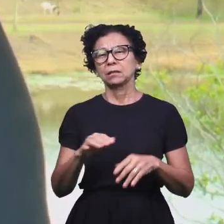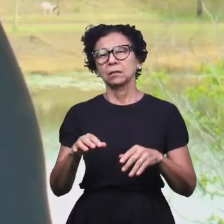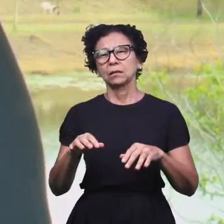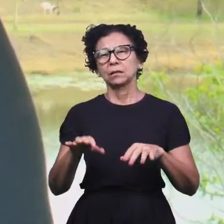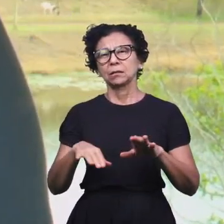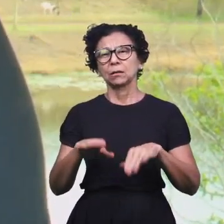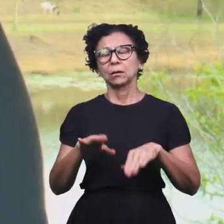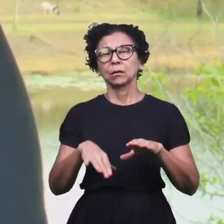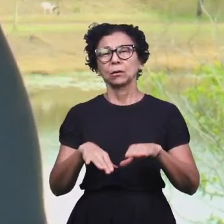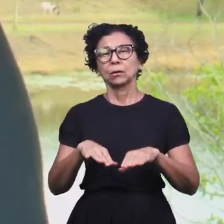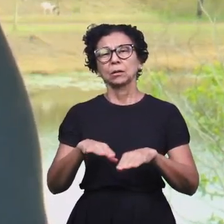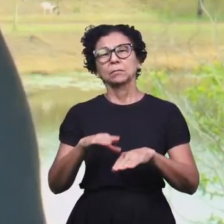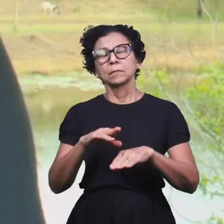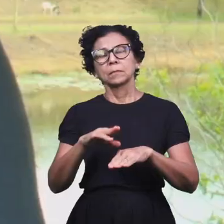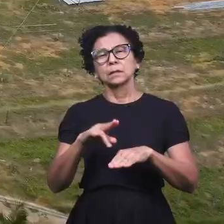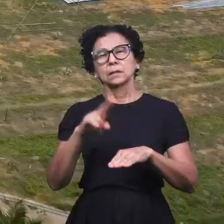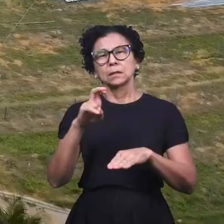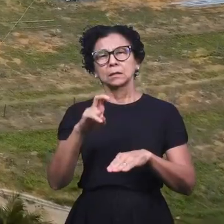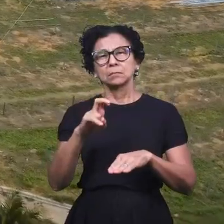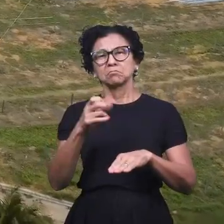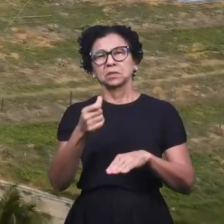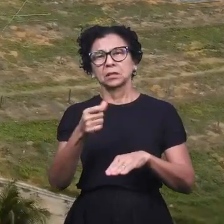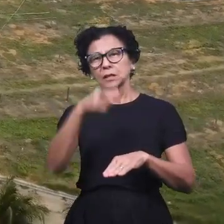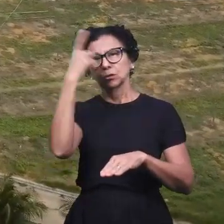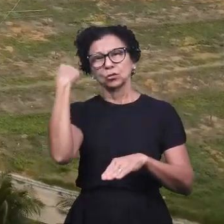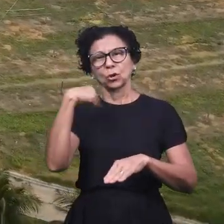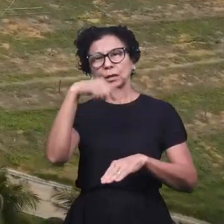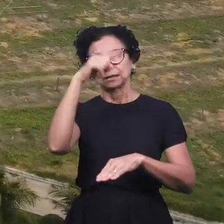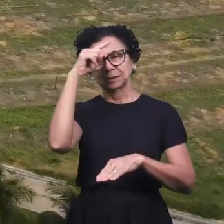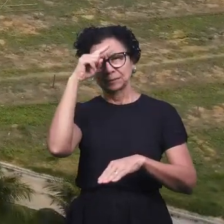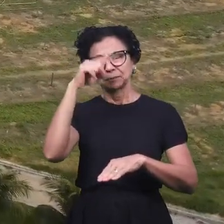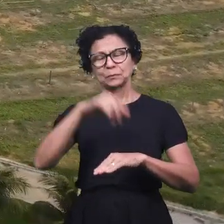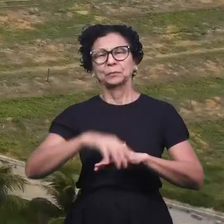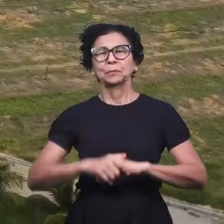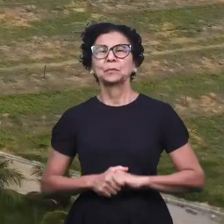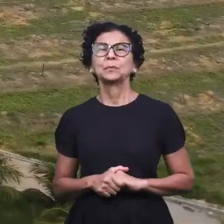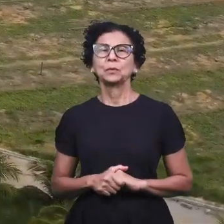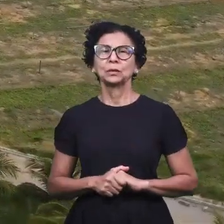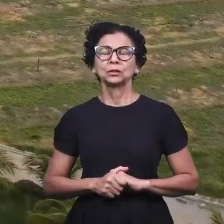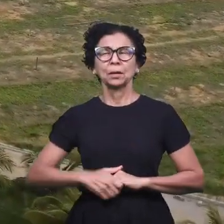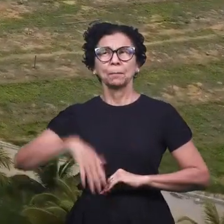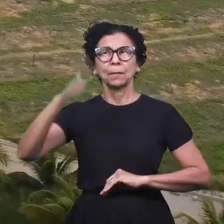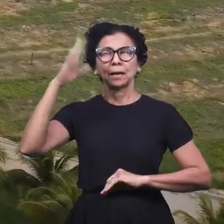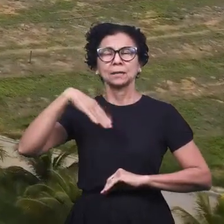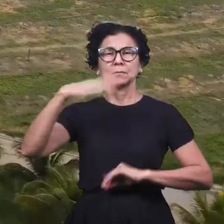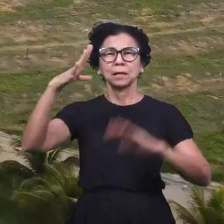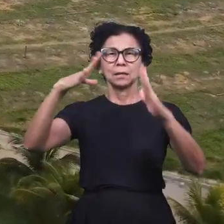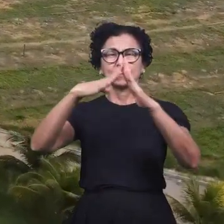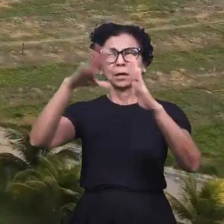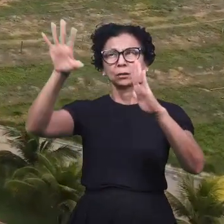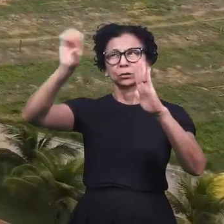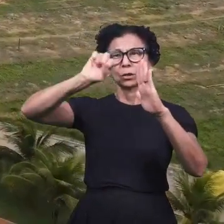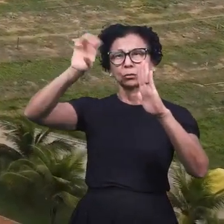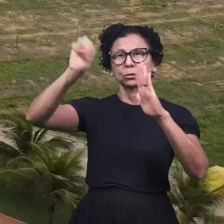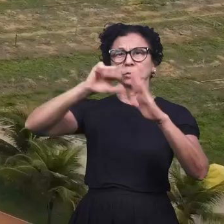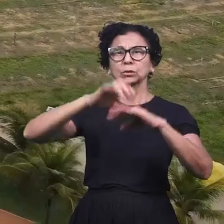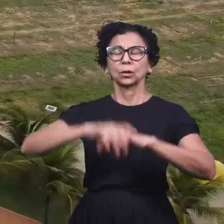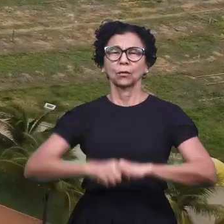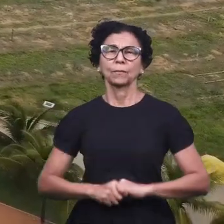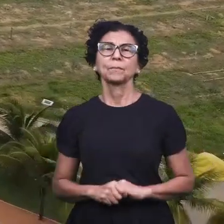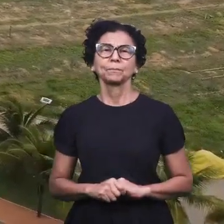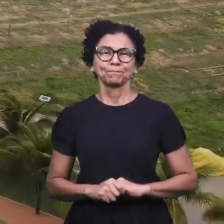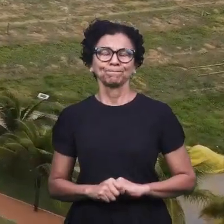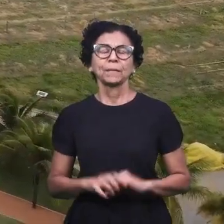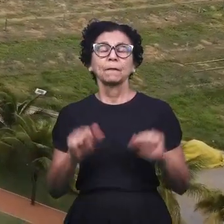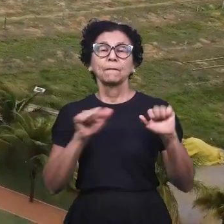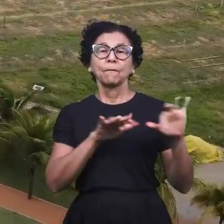6 horas por dia. A usina Esperança atende aproximadamente 950 igrejas do estado com a energia